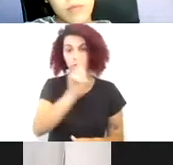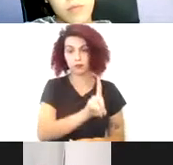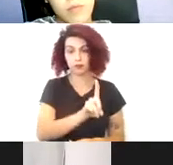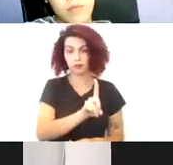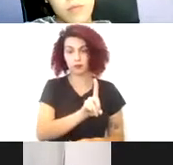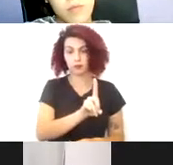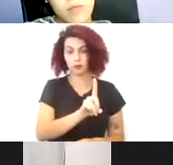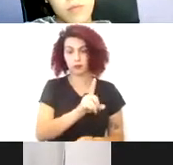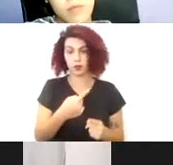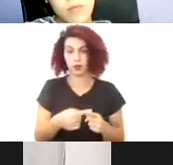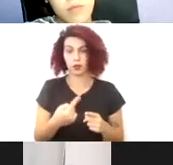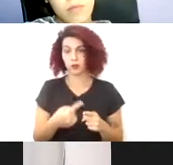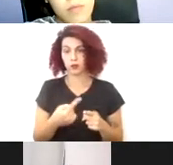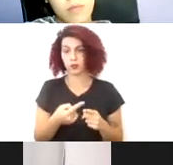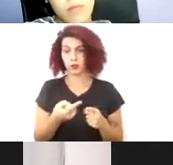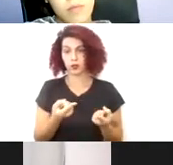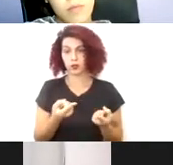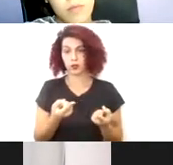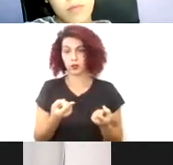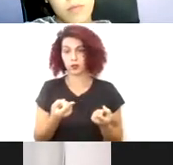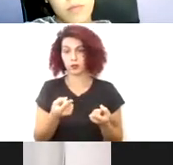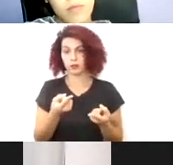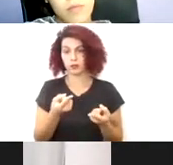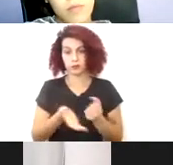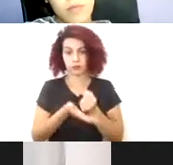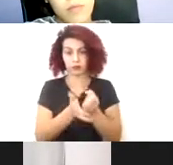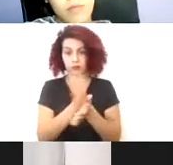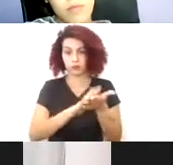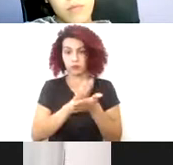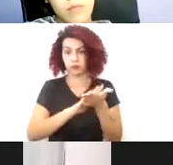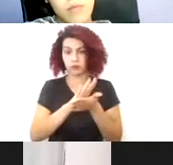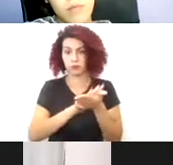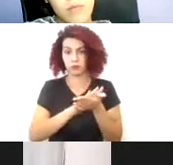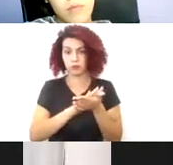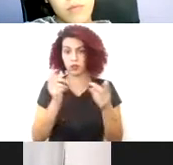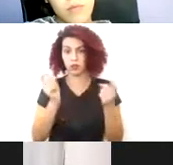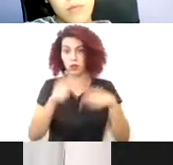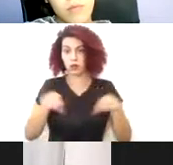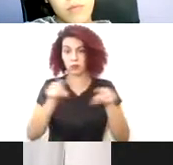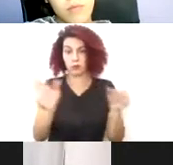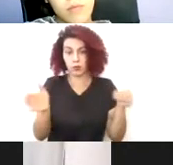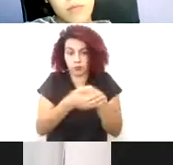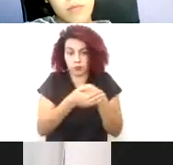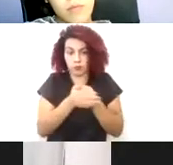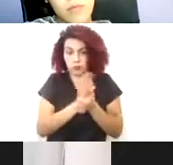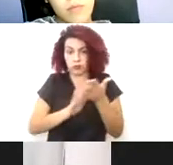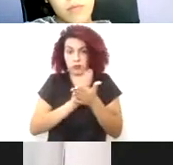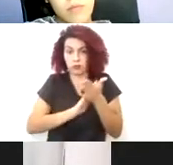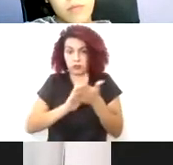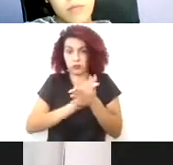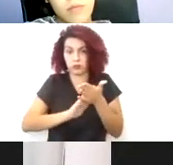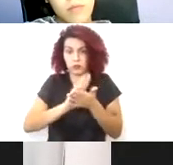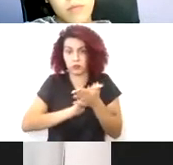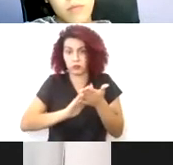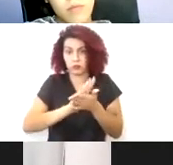não tem respaldo étnico-racial você não queria um Respawn você não tem como camuflar nada Lê porque aquela